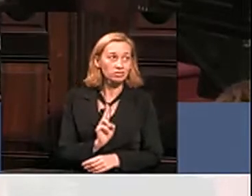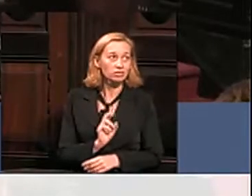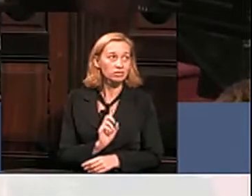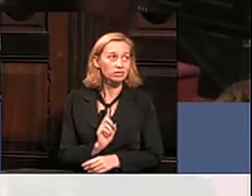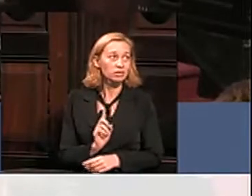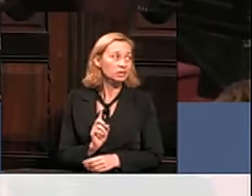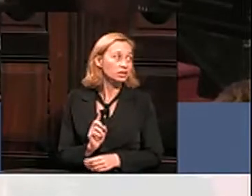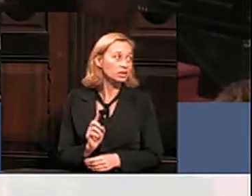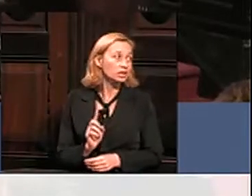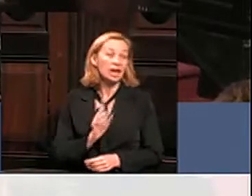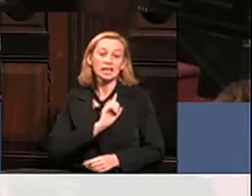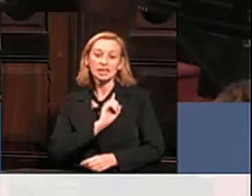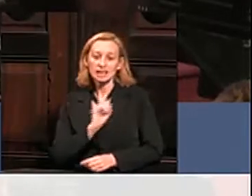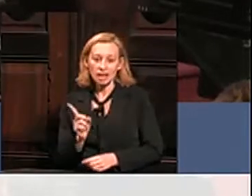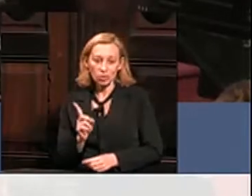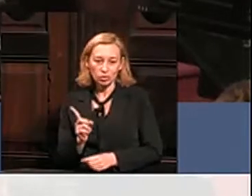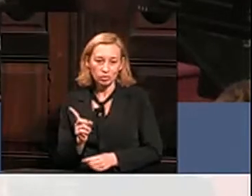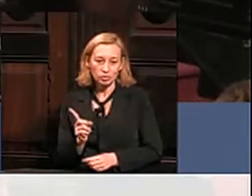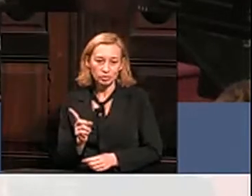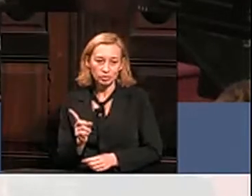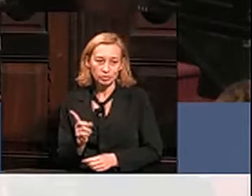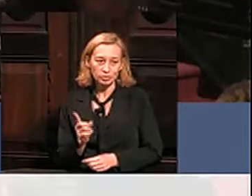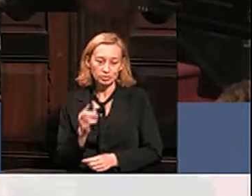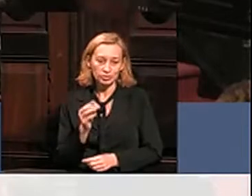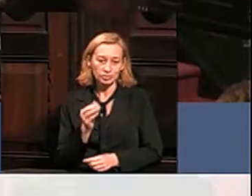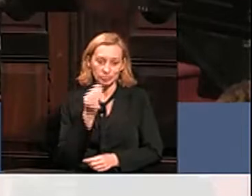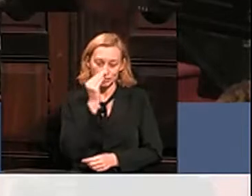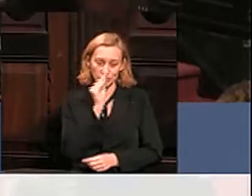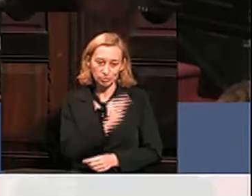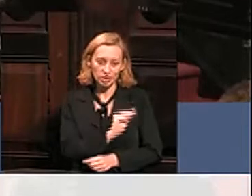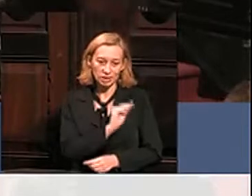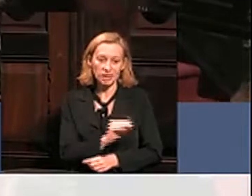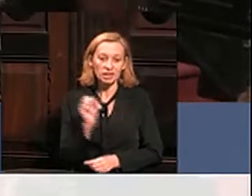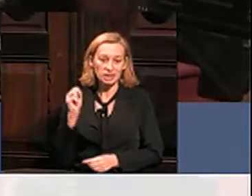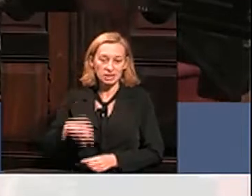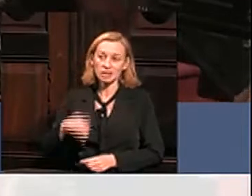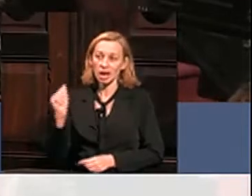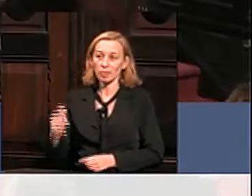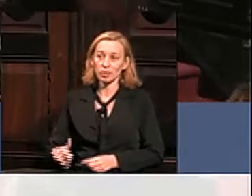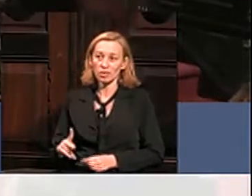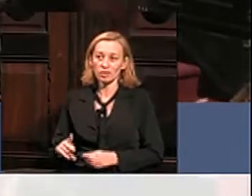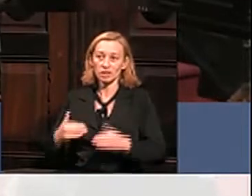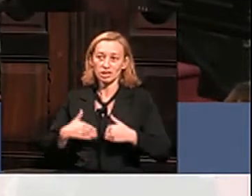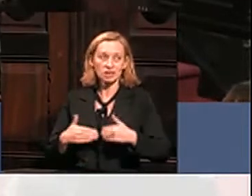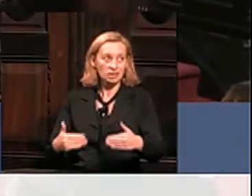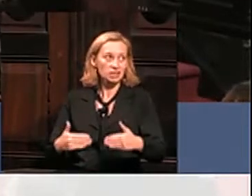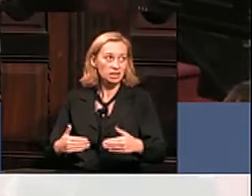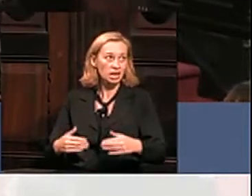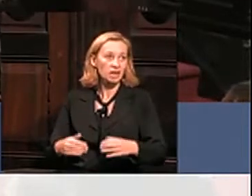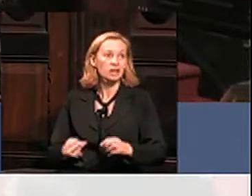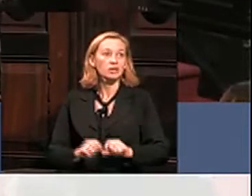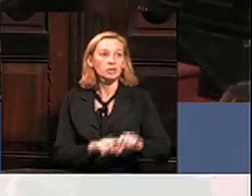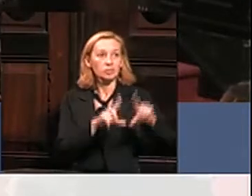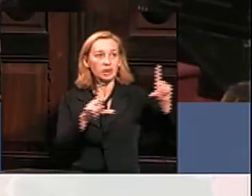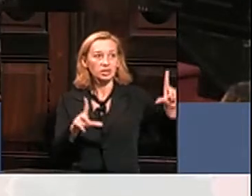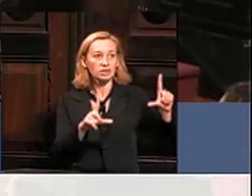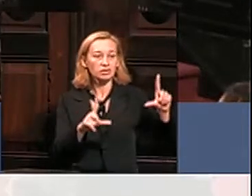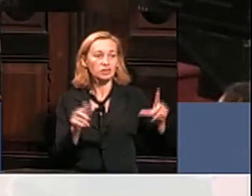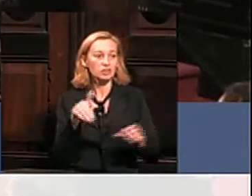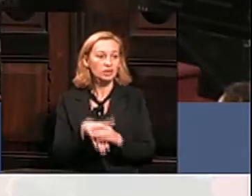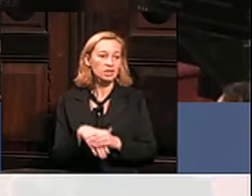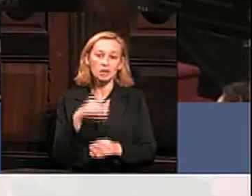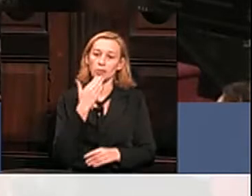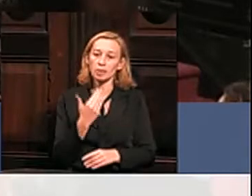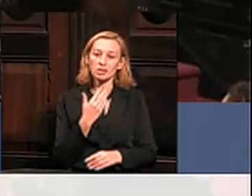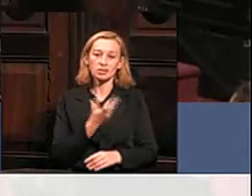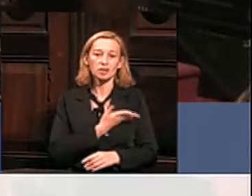Não rejeito o destaque. Sim, aprovo o destaque. Senhor presidente. Aberto o painel de votação. Peço aos